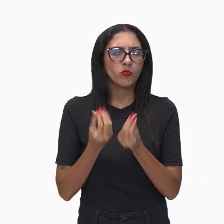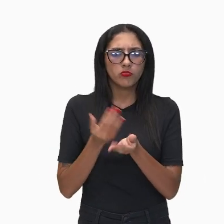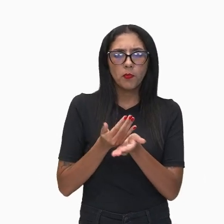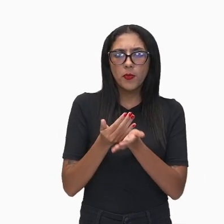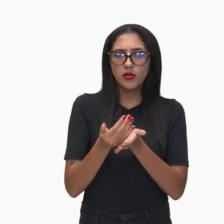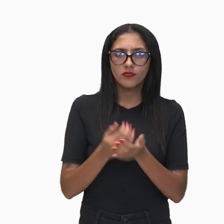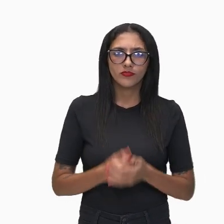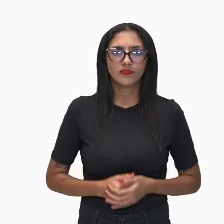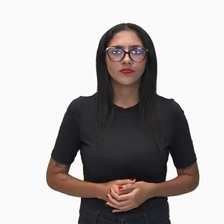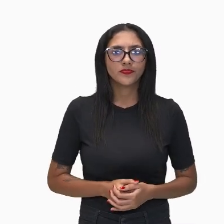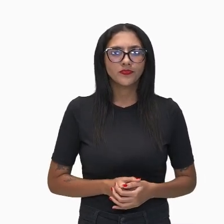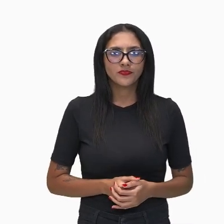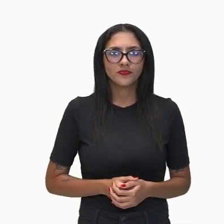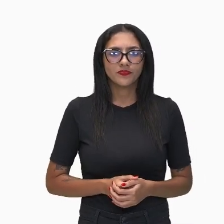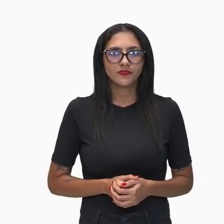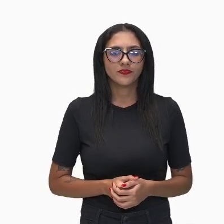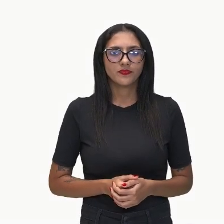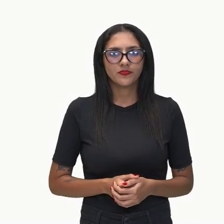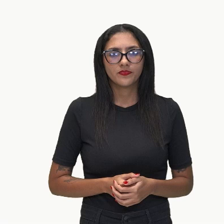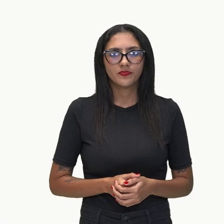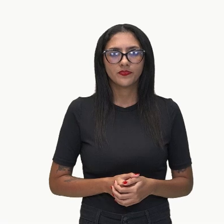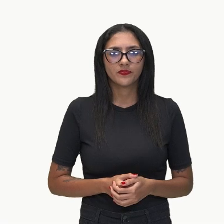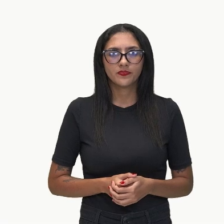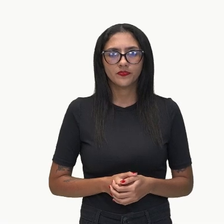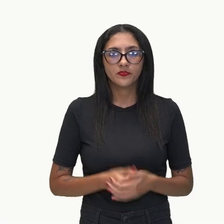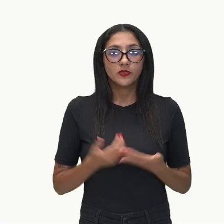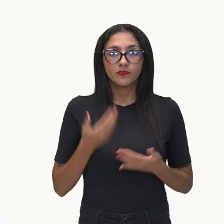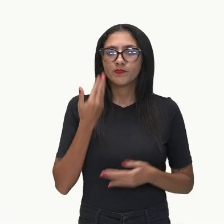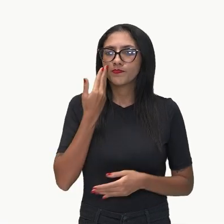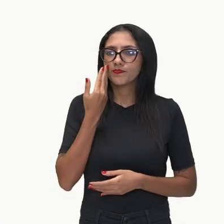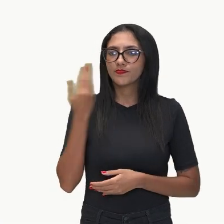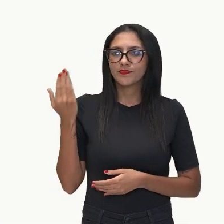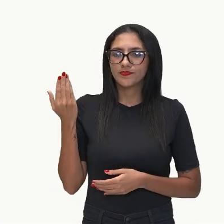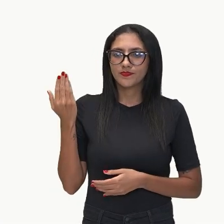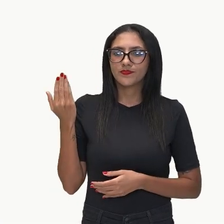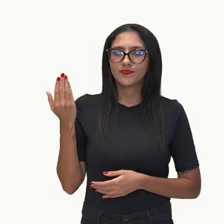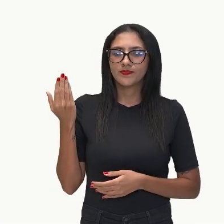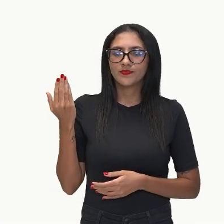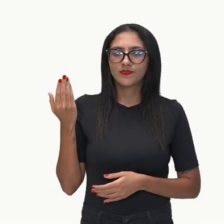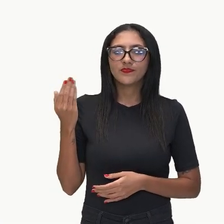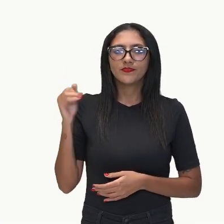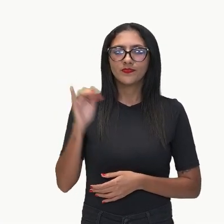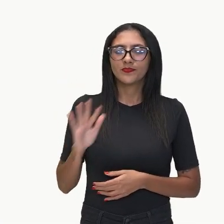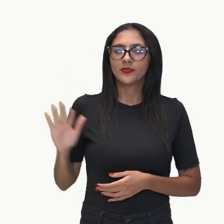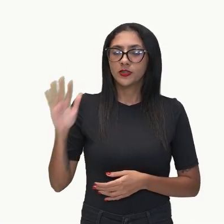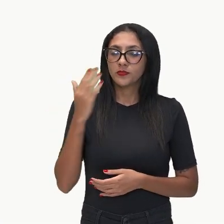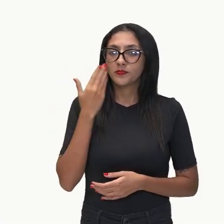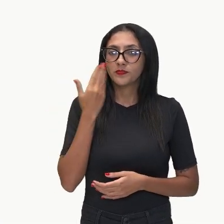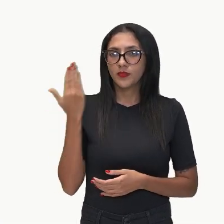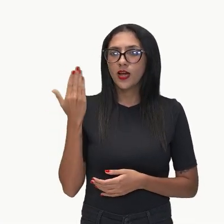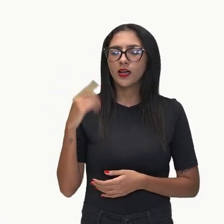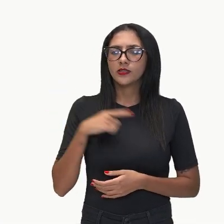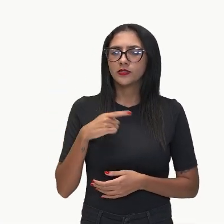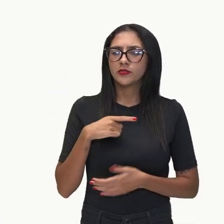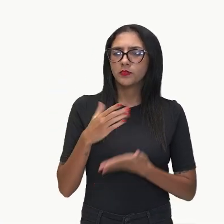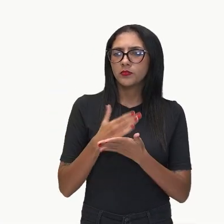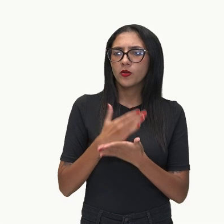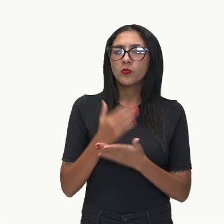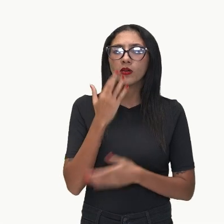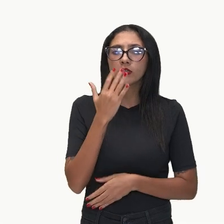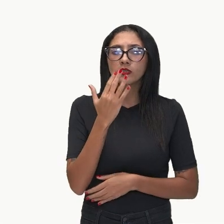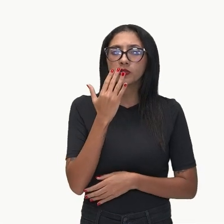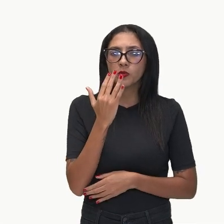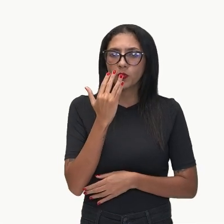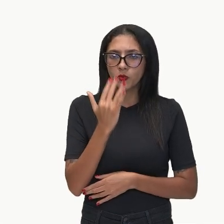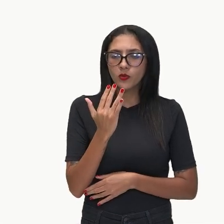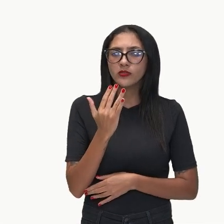Mundial. Então vamos observar aqui o mapa, né? Nós temos o mapa mundi, nós temos diferentes cores que dizem respeito